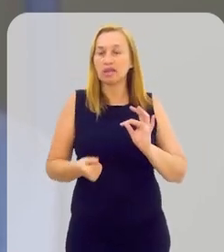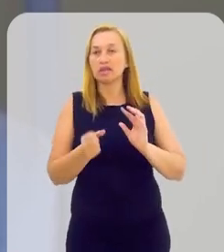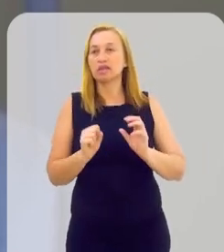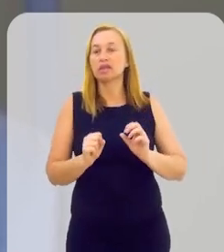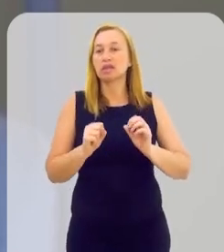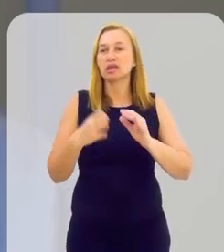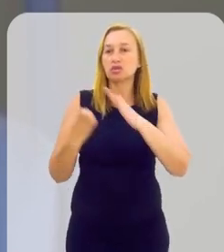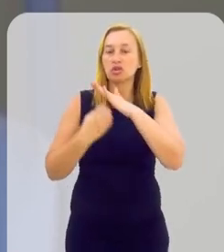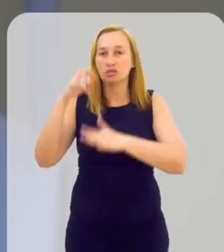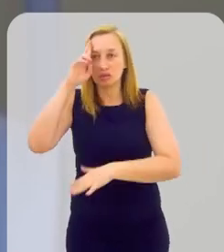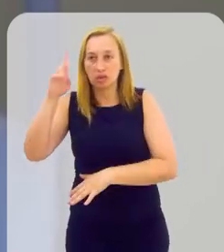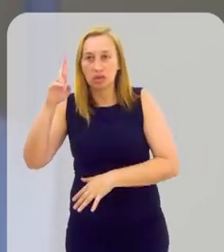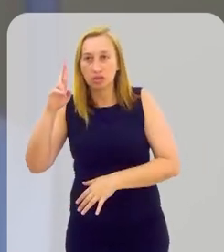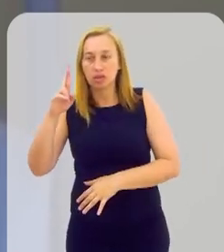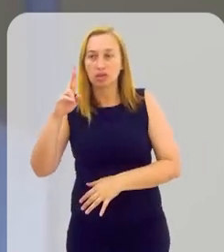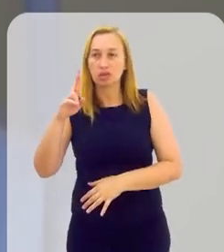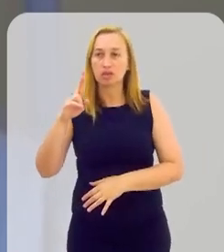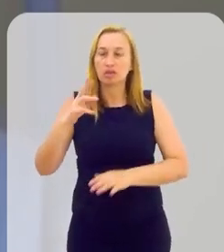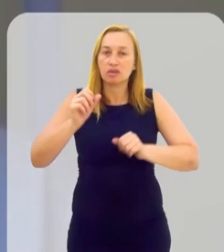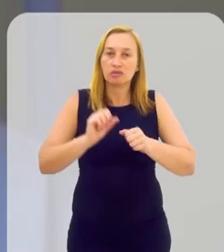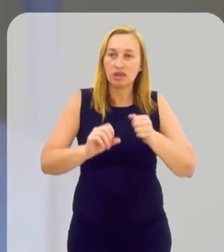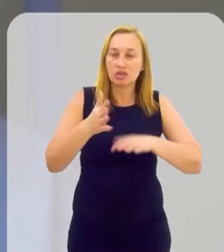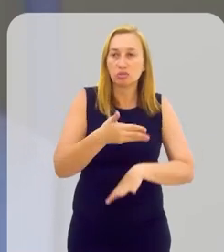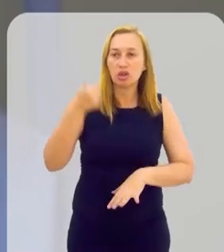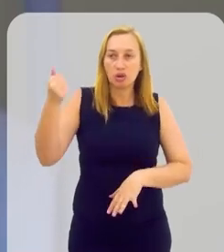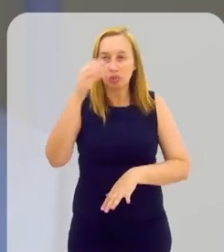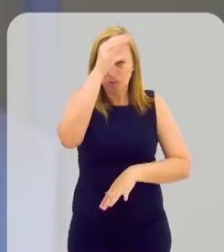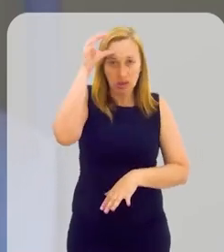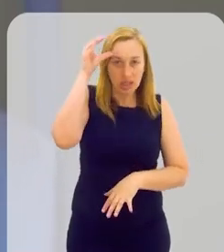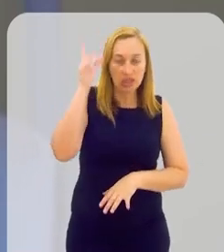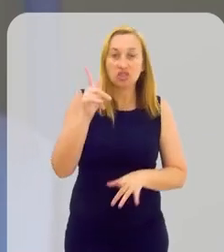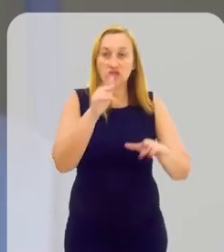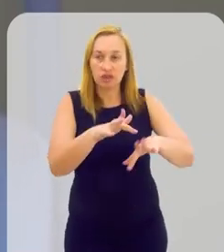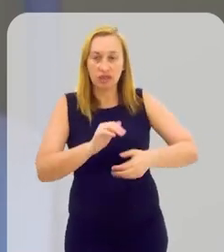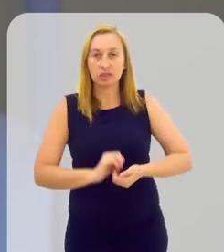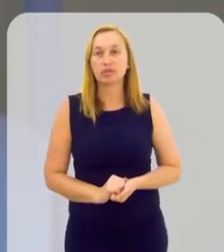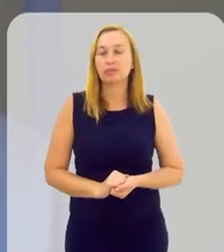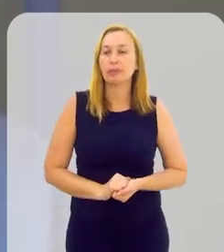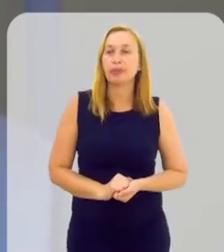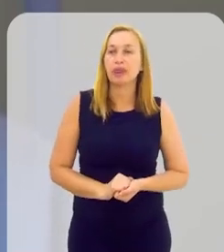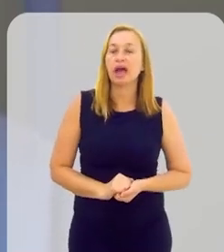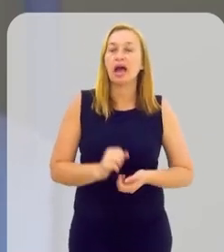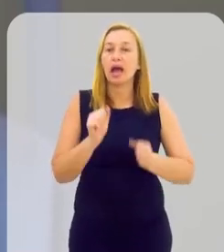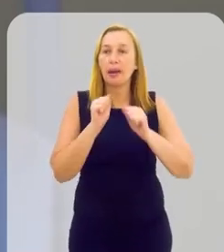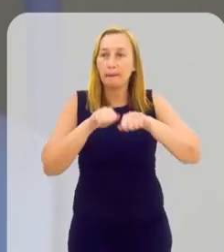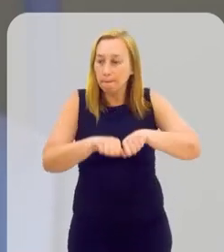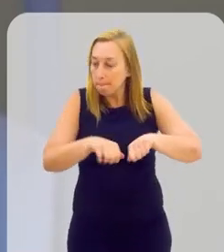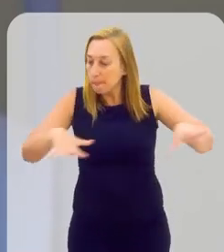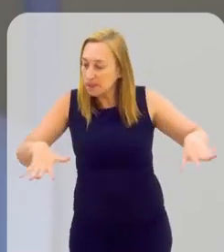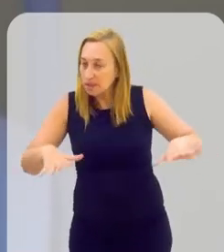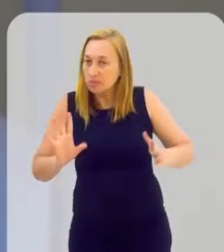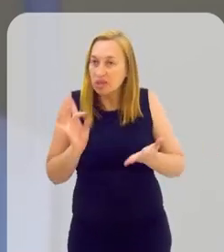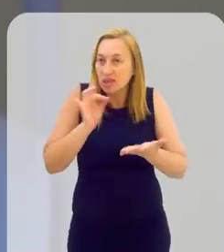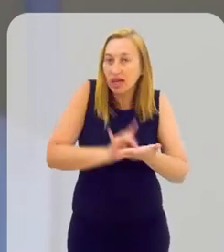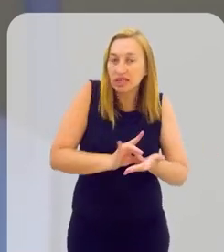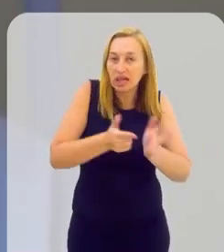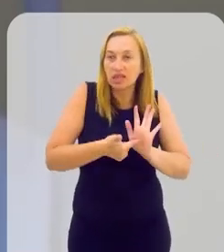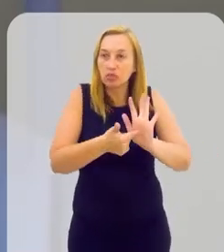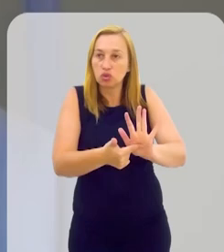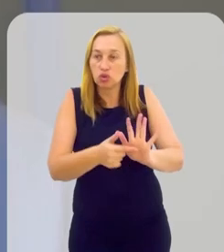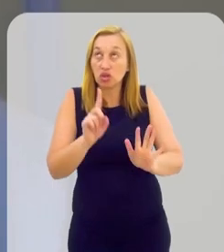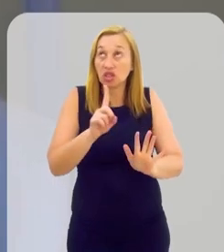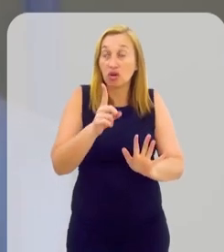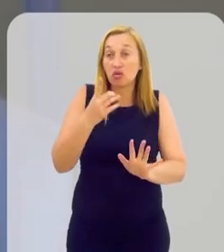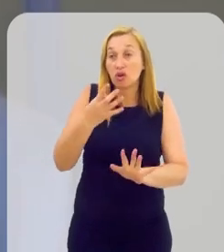esses empresários atendam à expectativa do cliente, que é um cliente diferenciado. Não há dúvida. A pandemia trouxe realidades que a gente não